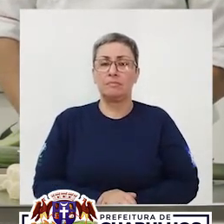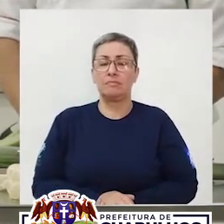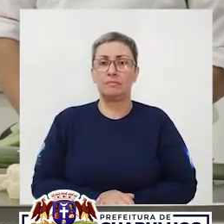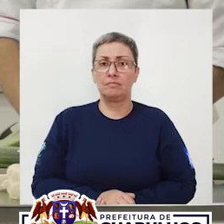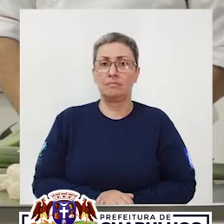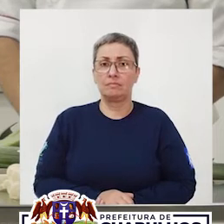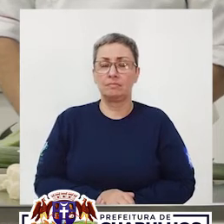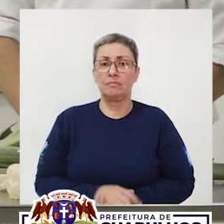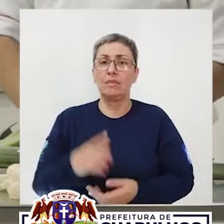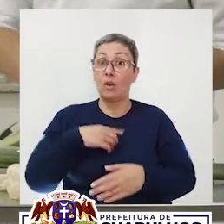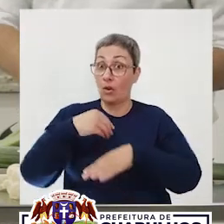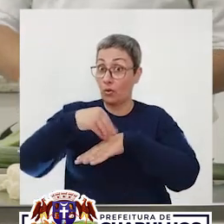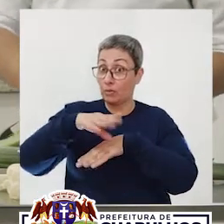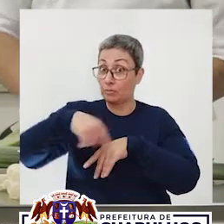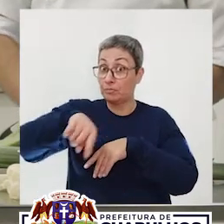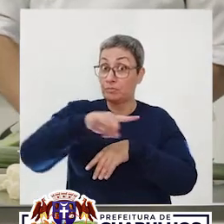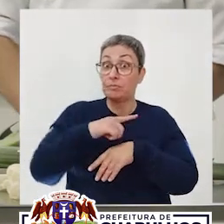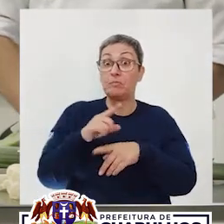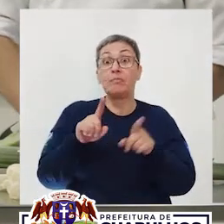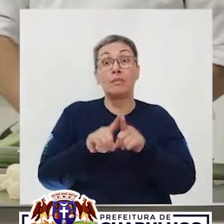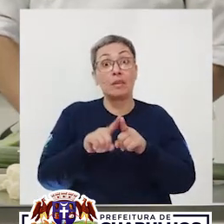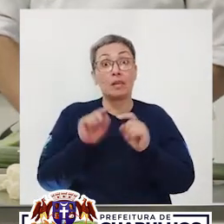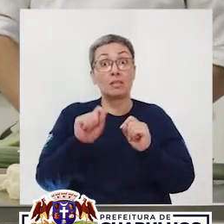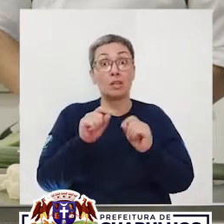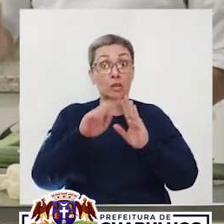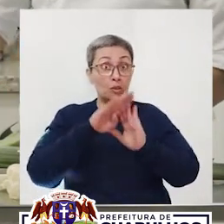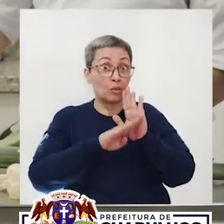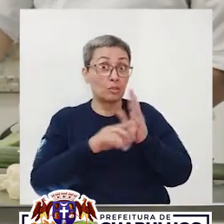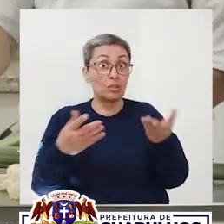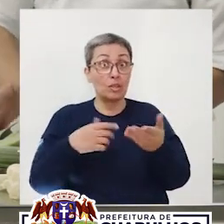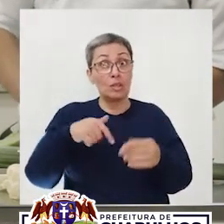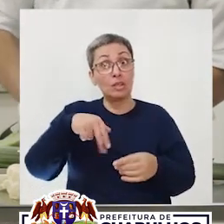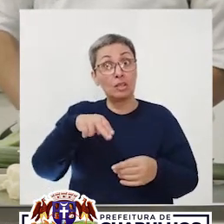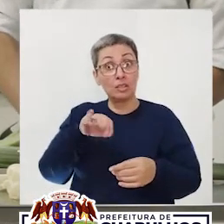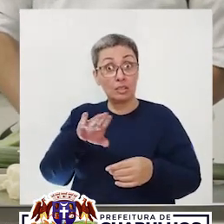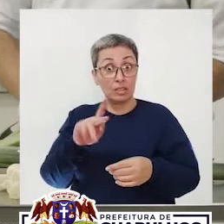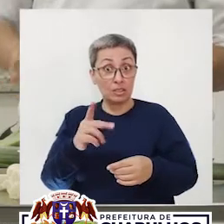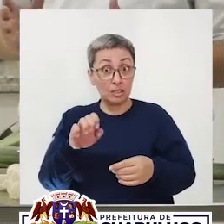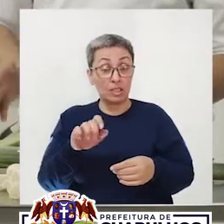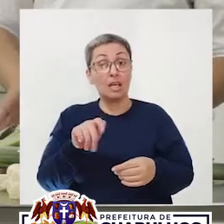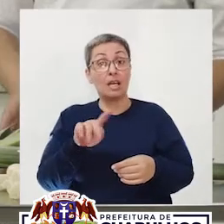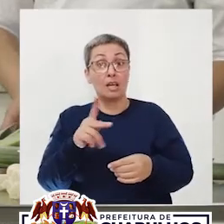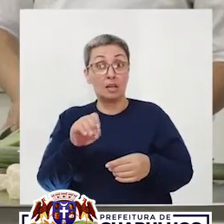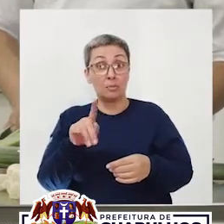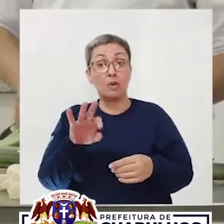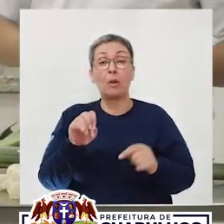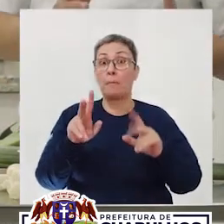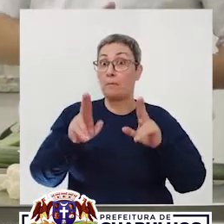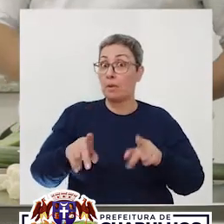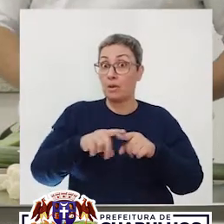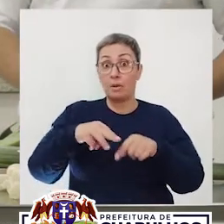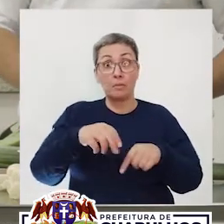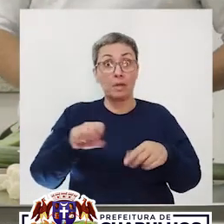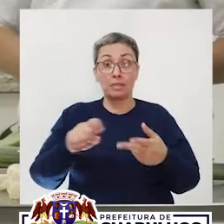Dá pra fazer. Fica a dica, pessoal. A receita de hoje é quiche de alho poró, só que com essa mesma massa dá